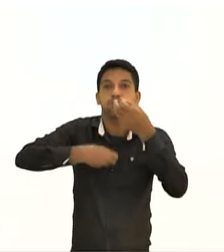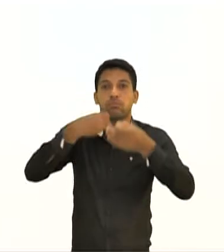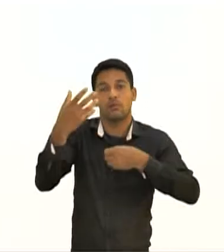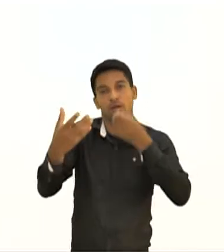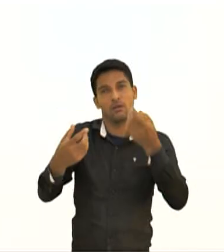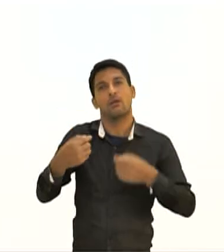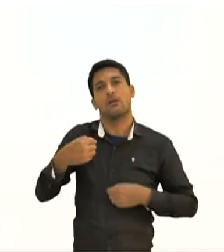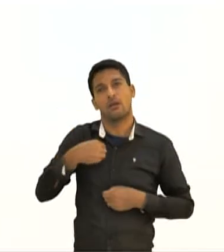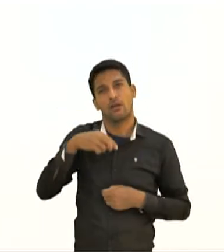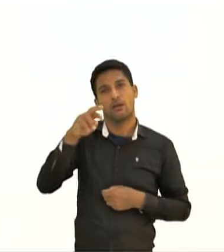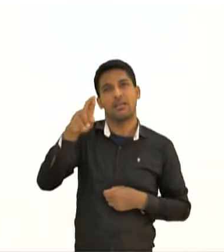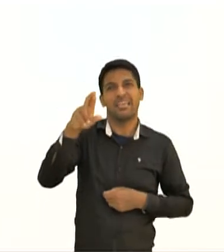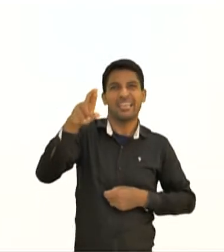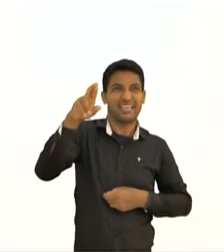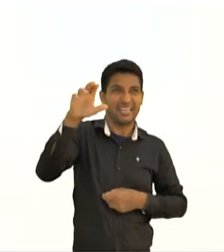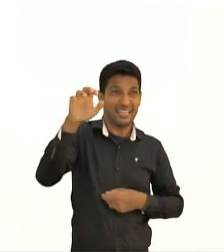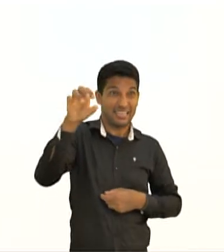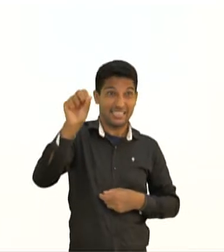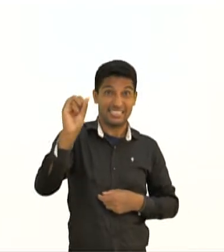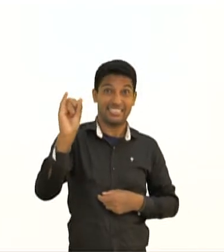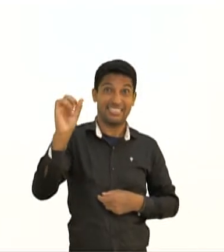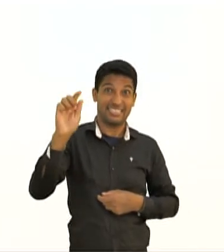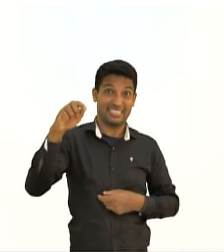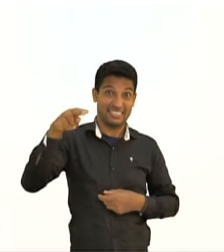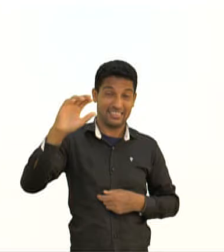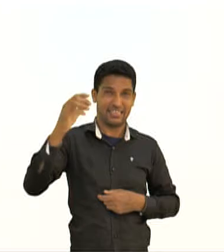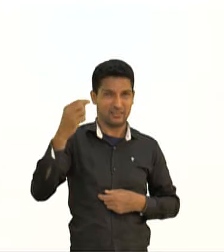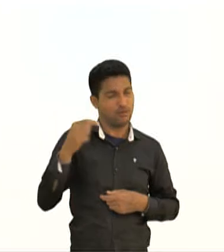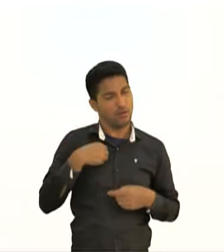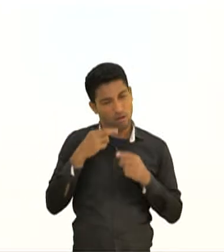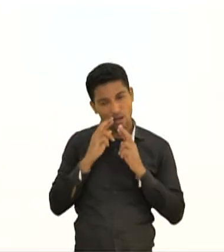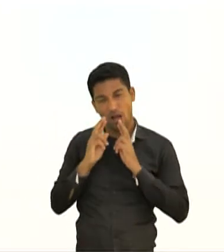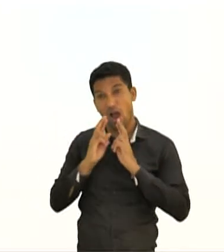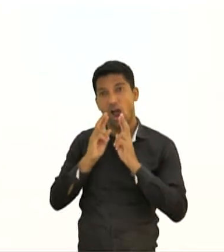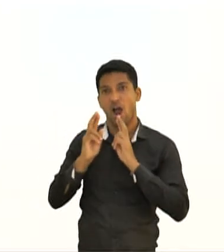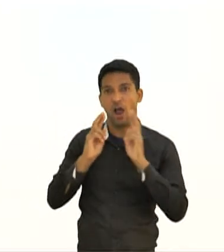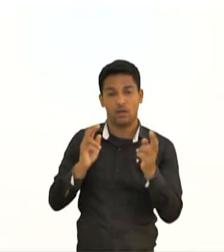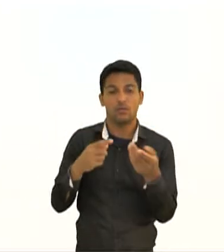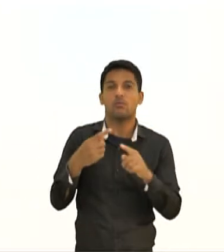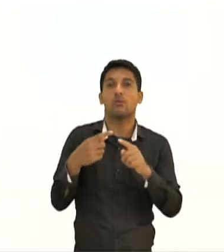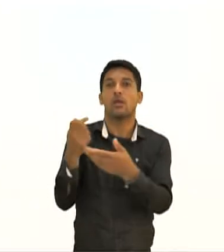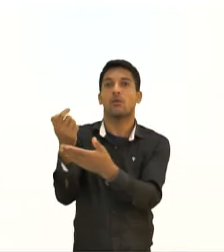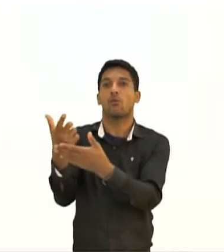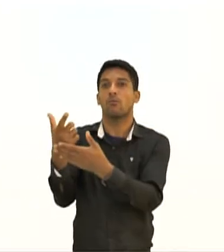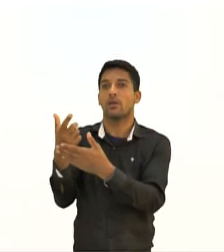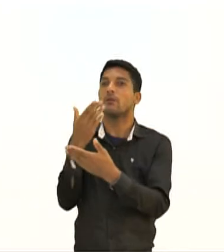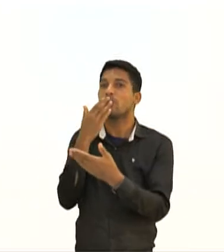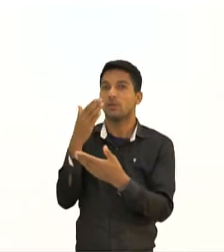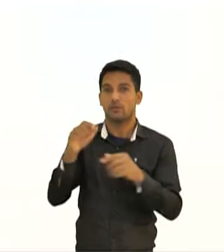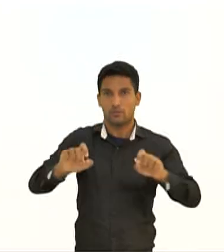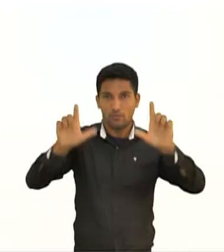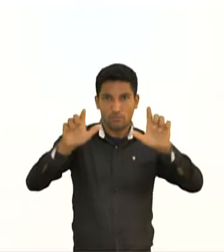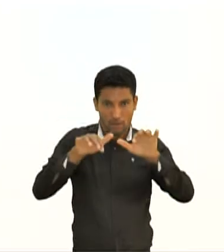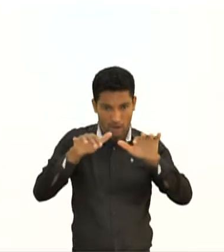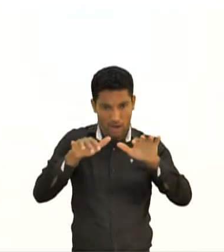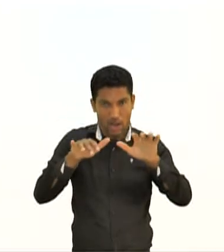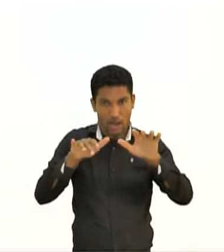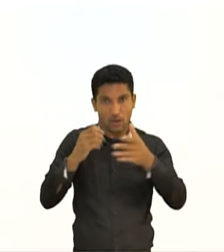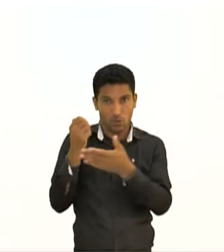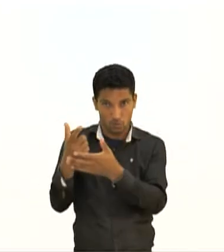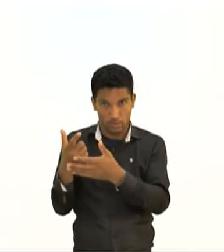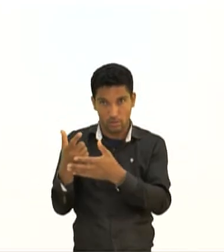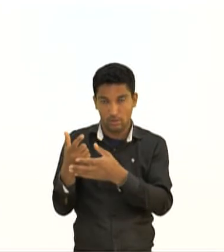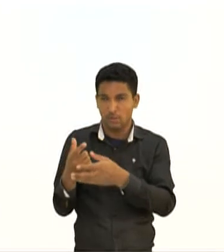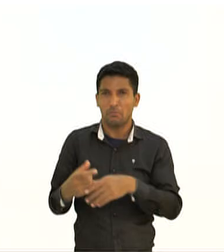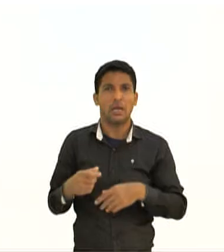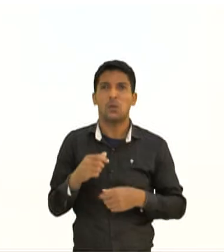processo de entrega do pedido número. Opa, a pessoa aqui está reclamando de um pedido que ele fez provavelmente pela internet, a gente até